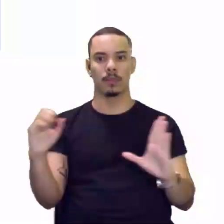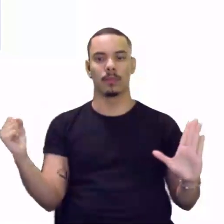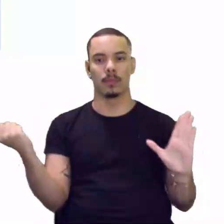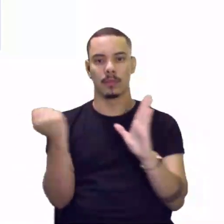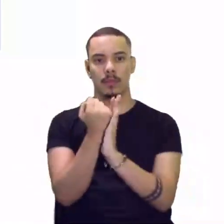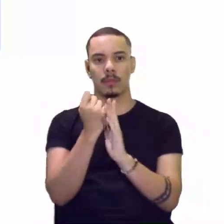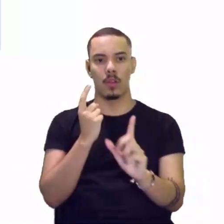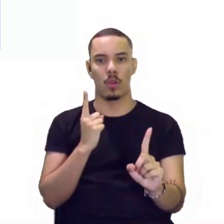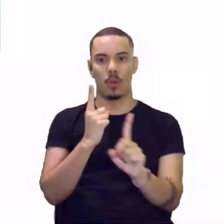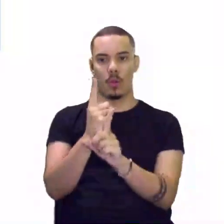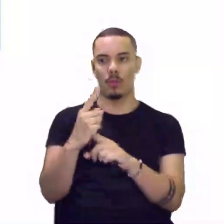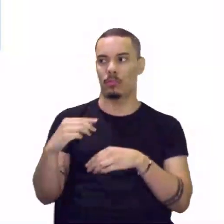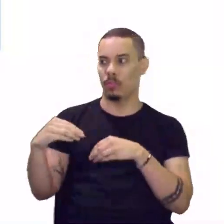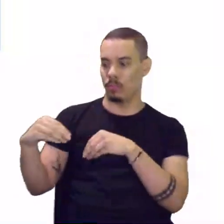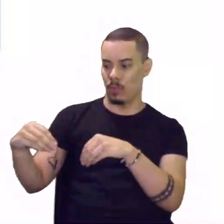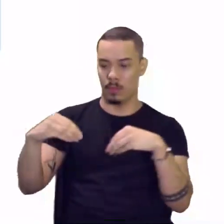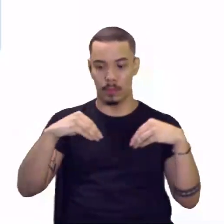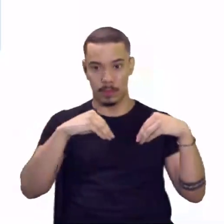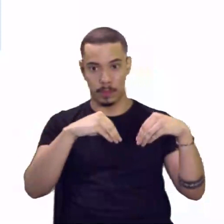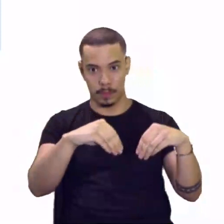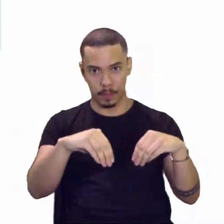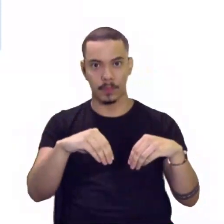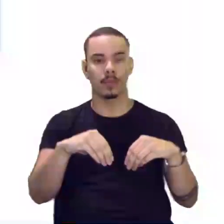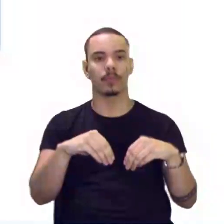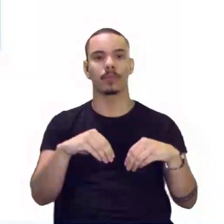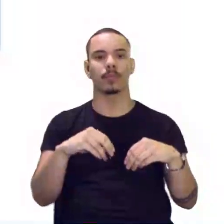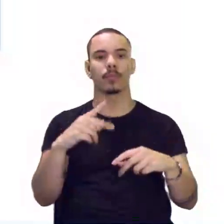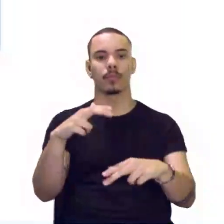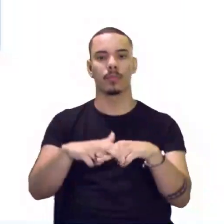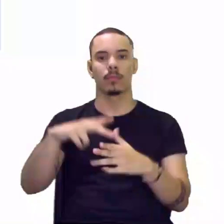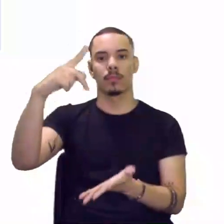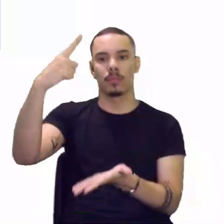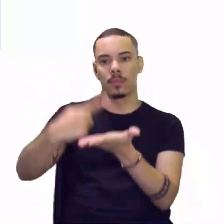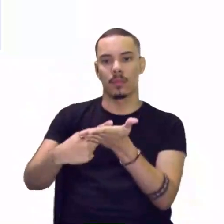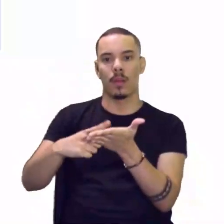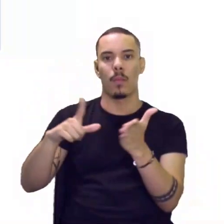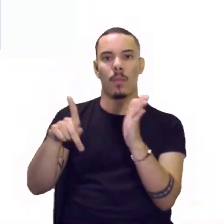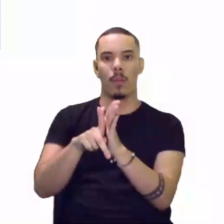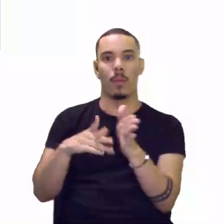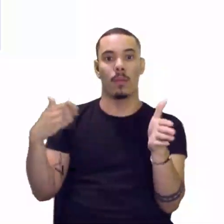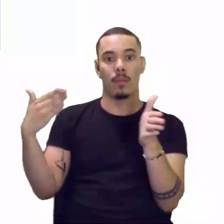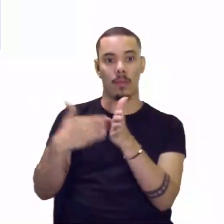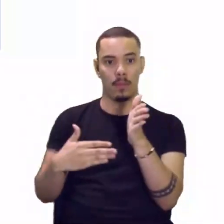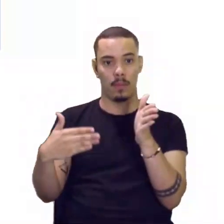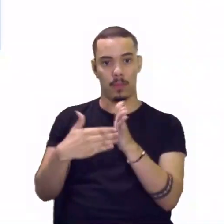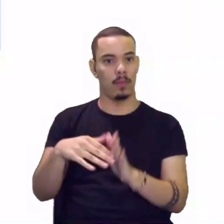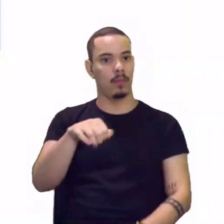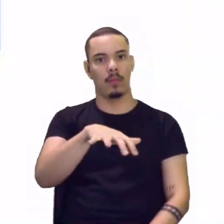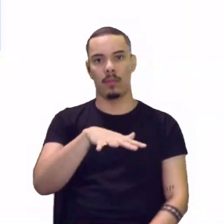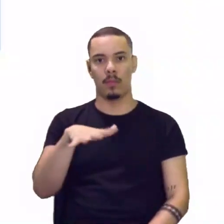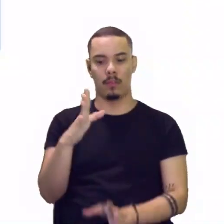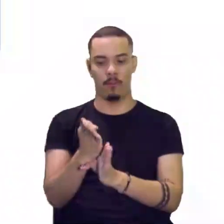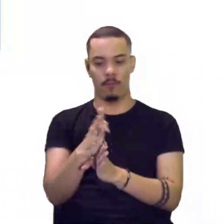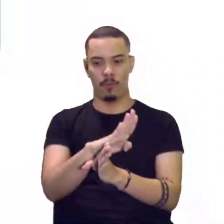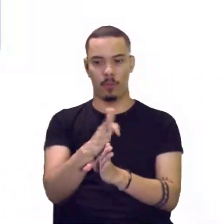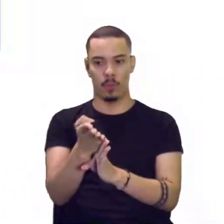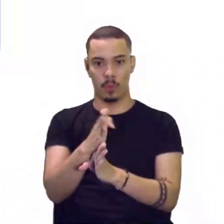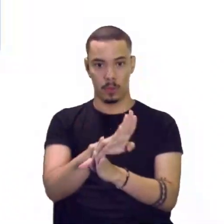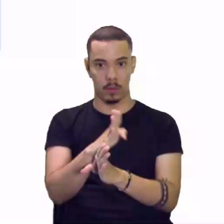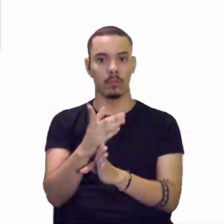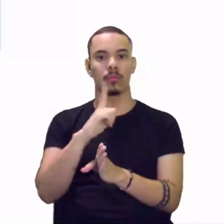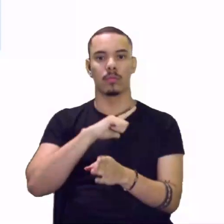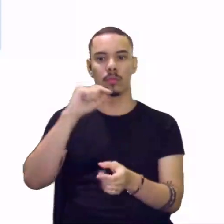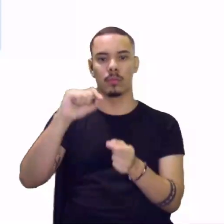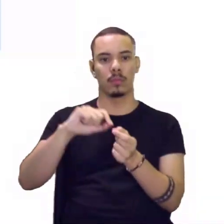marca o encontro dos territórios. Para o estabelecimento dos limites em áreas de fronteira, são